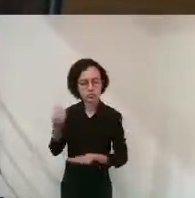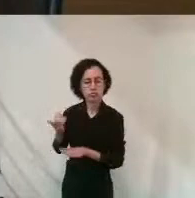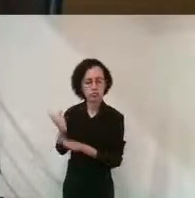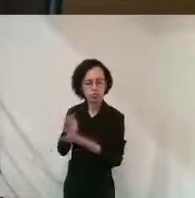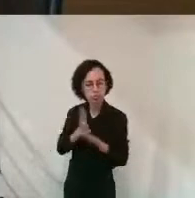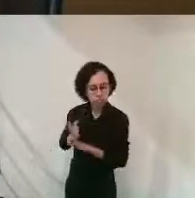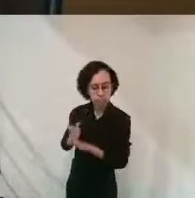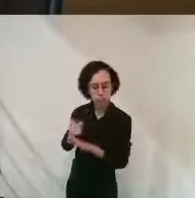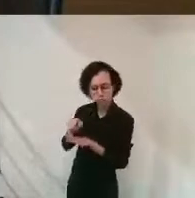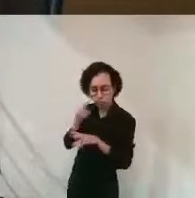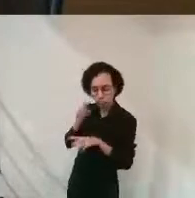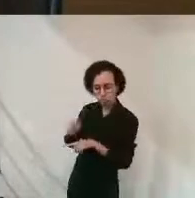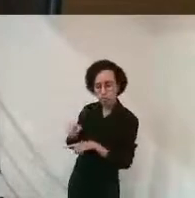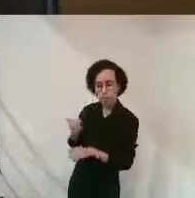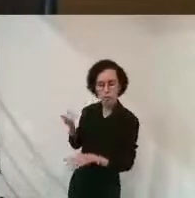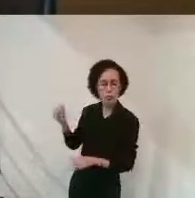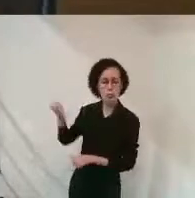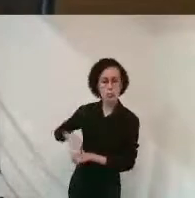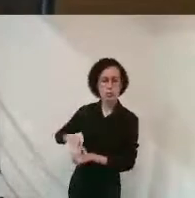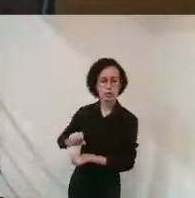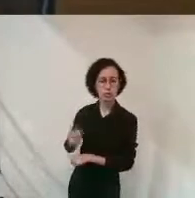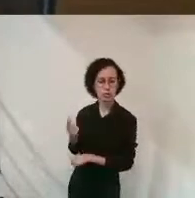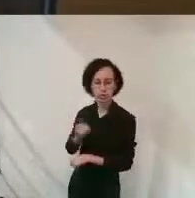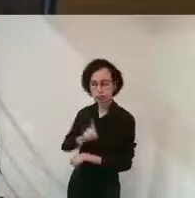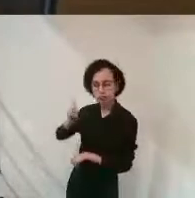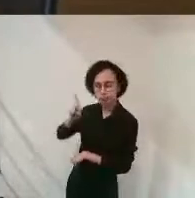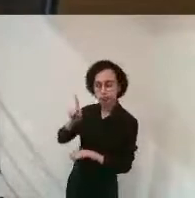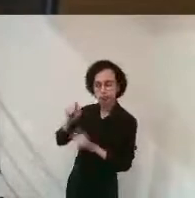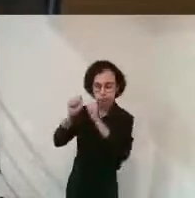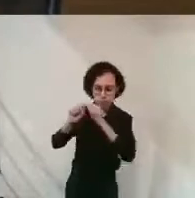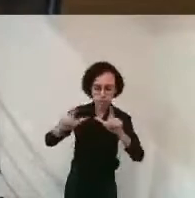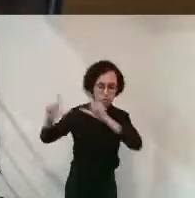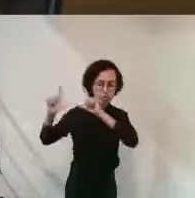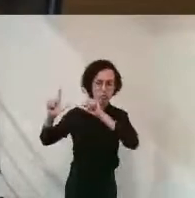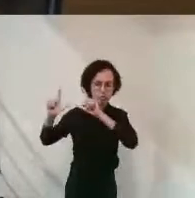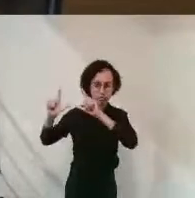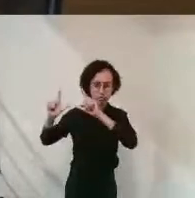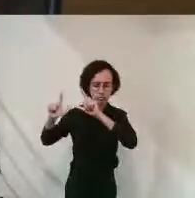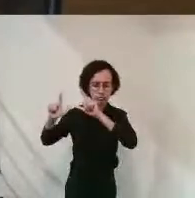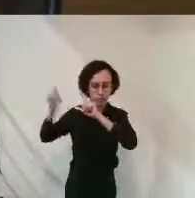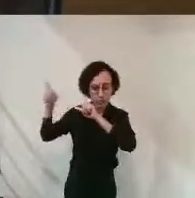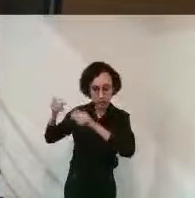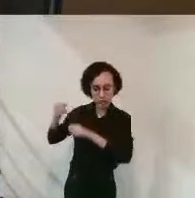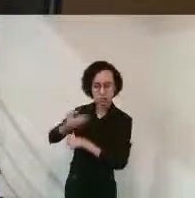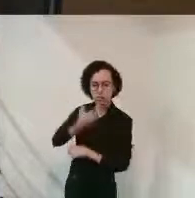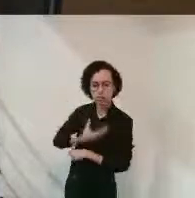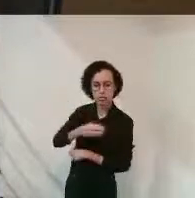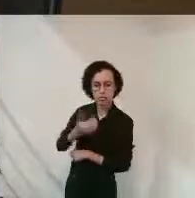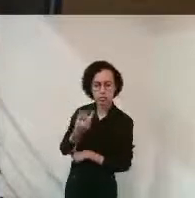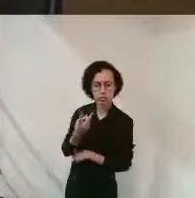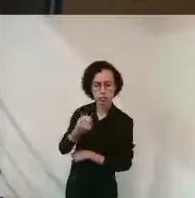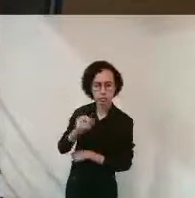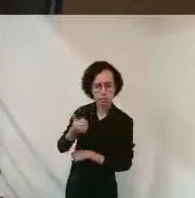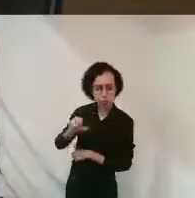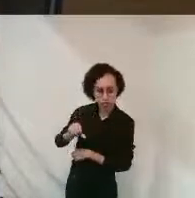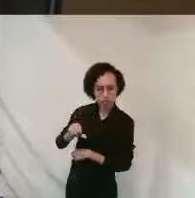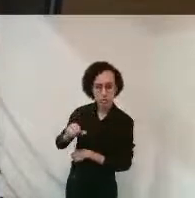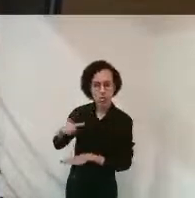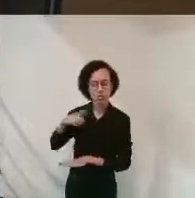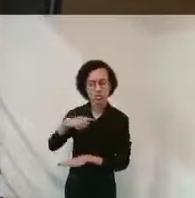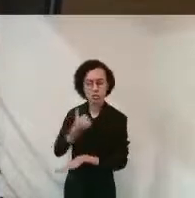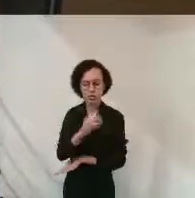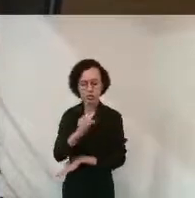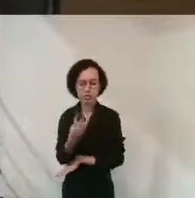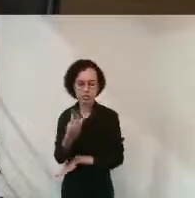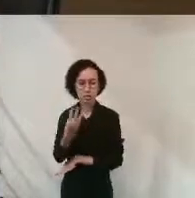encontramos uma situação ainda pior do que estamos observando aqui, que isso foi de dezembro de 2019. Havia 103